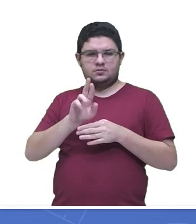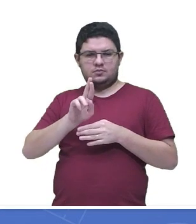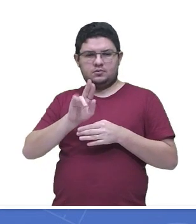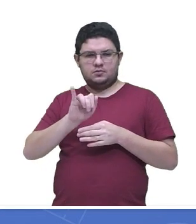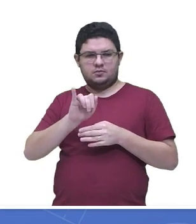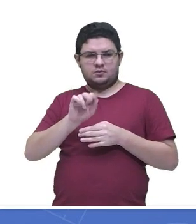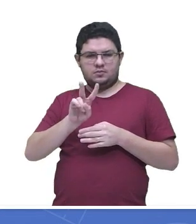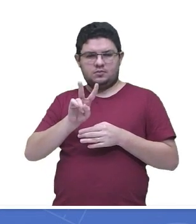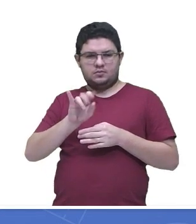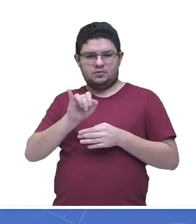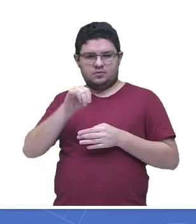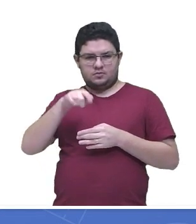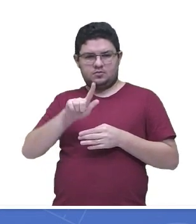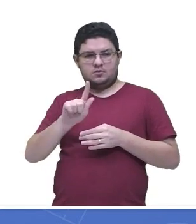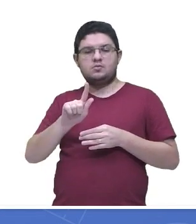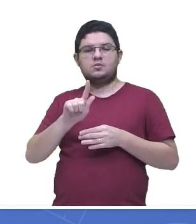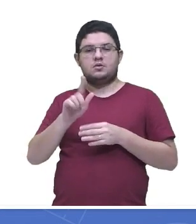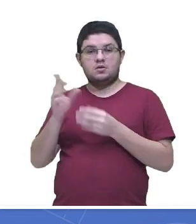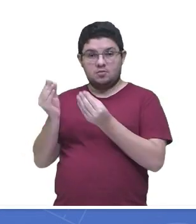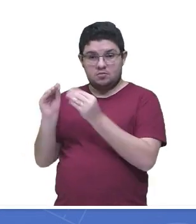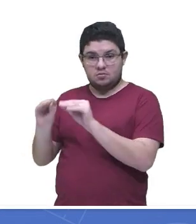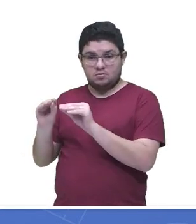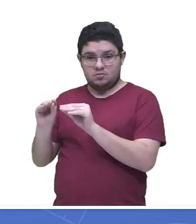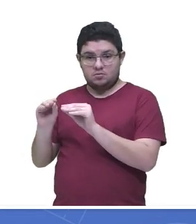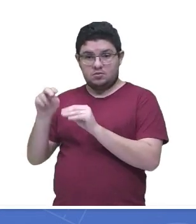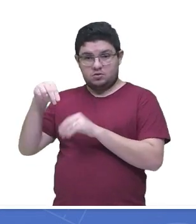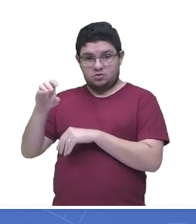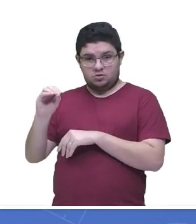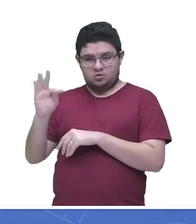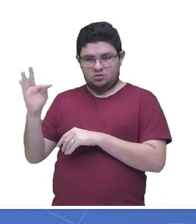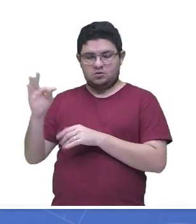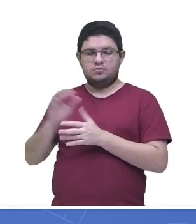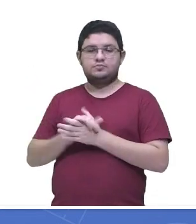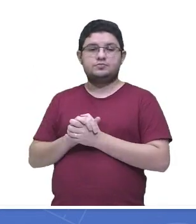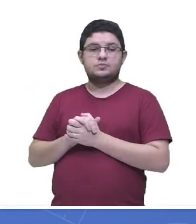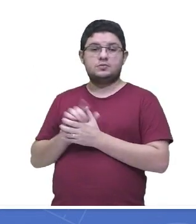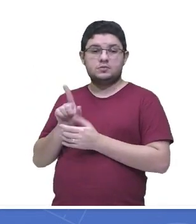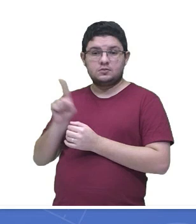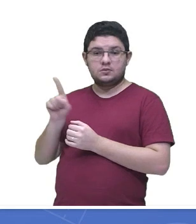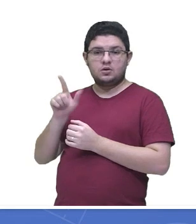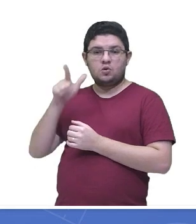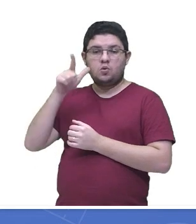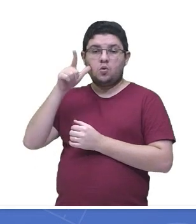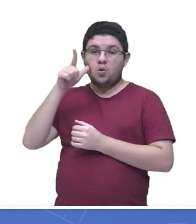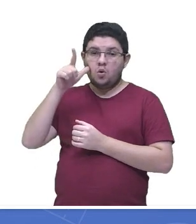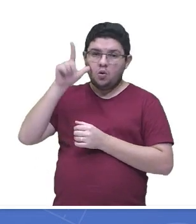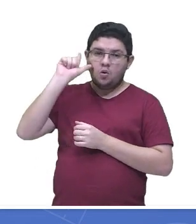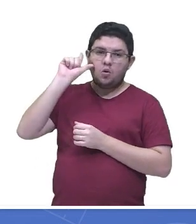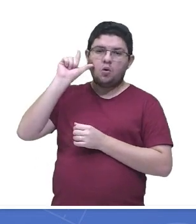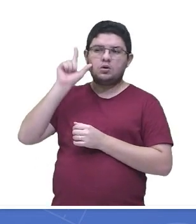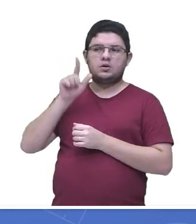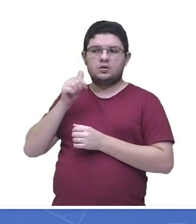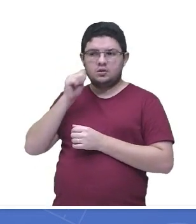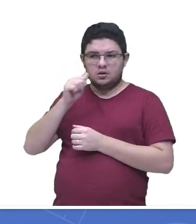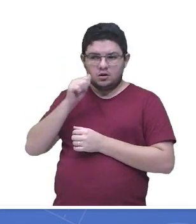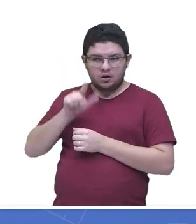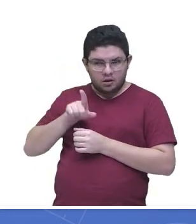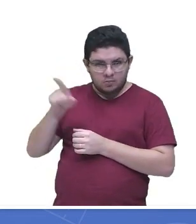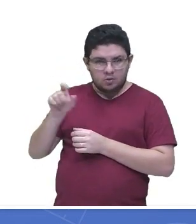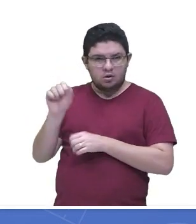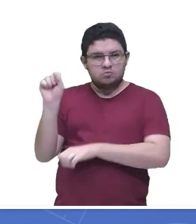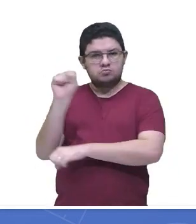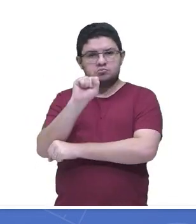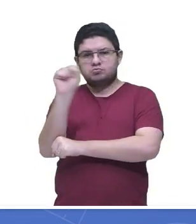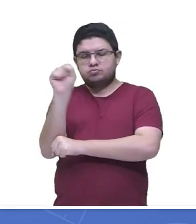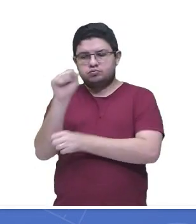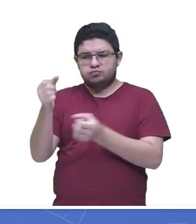carro ontem. Ela não estava. Eu estou relatando uma ação que estava acontecendo no passado, mas na forma